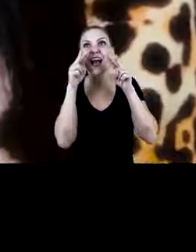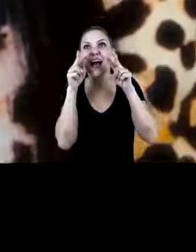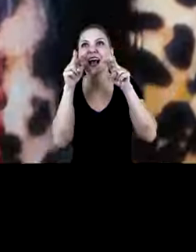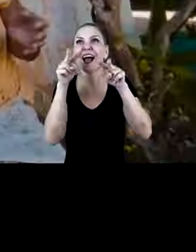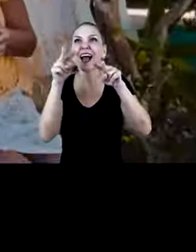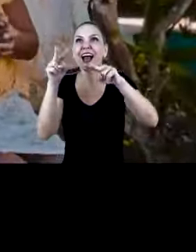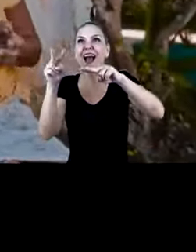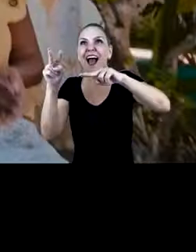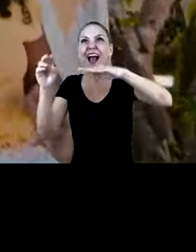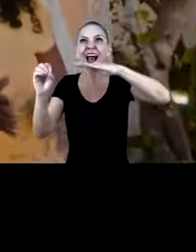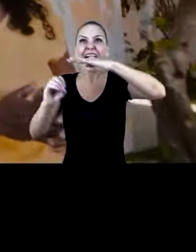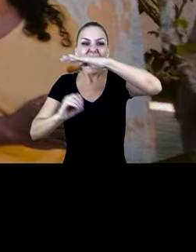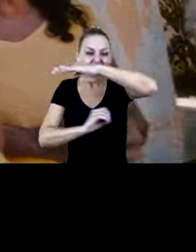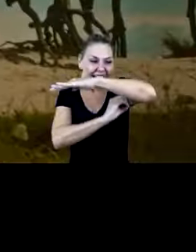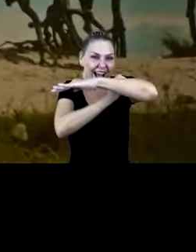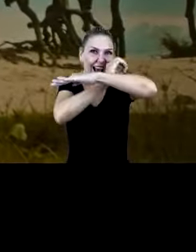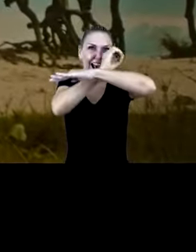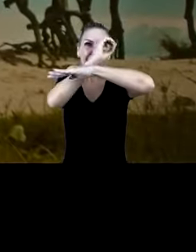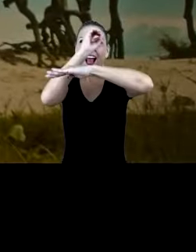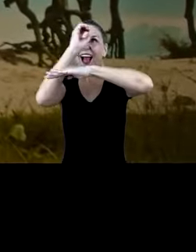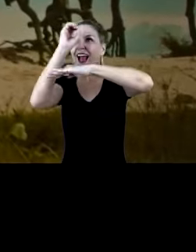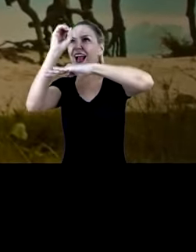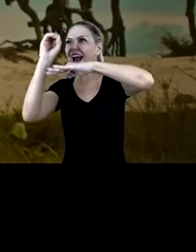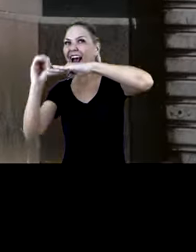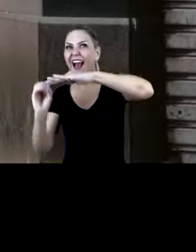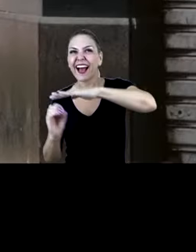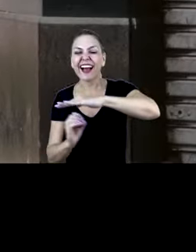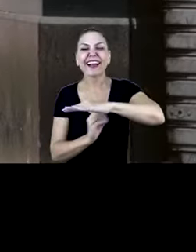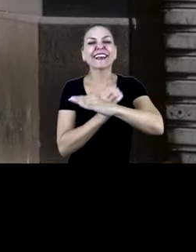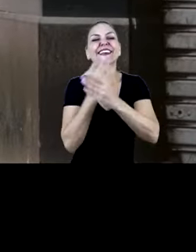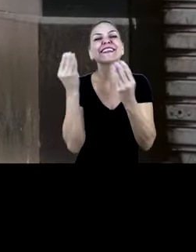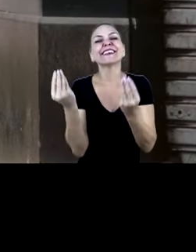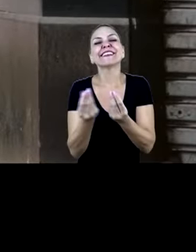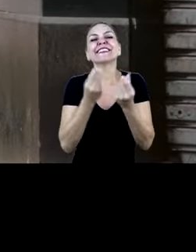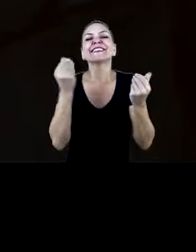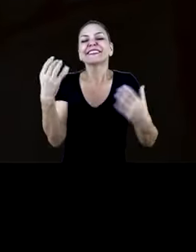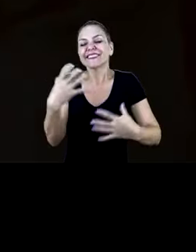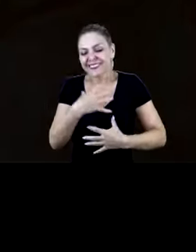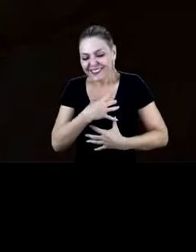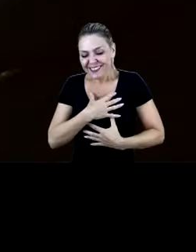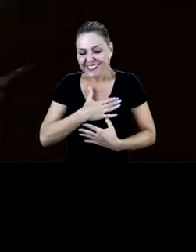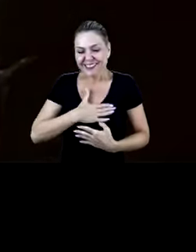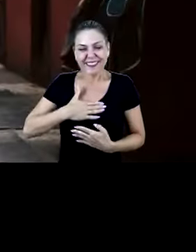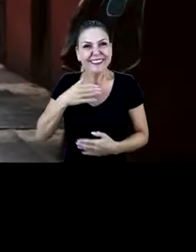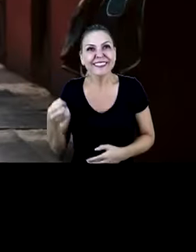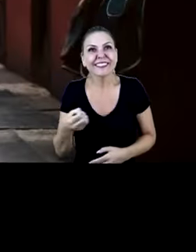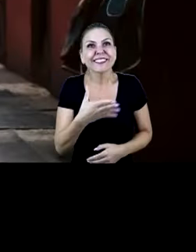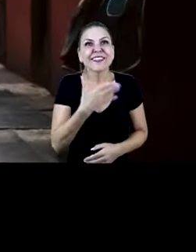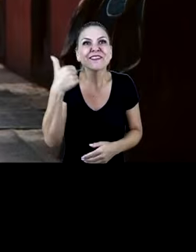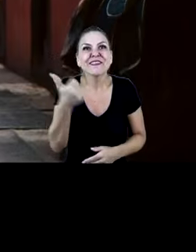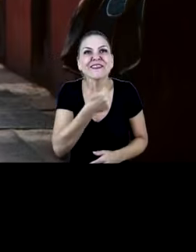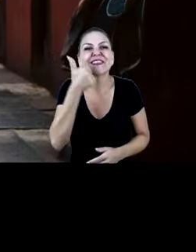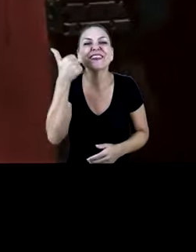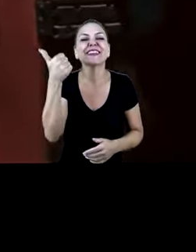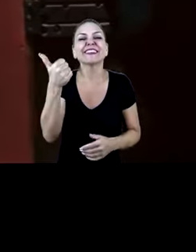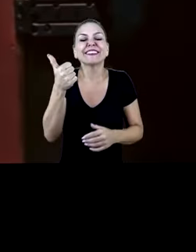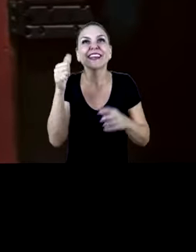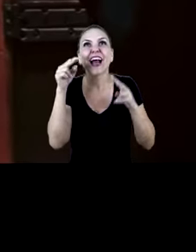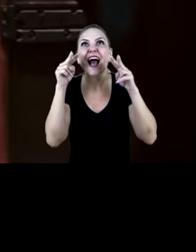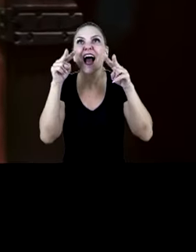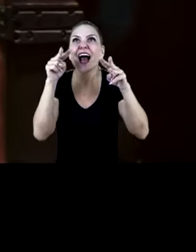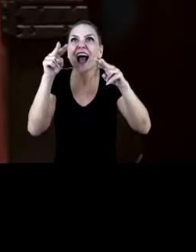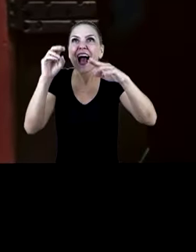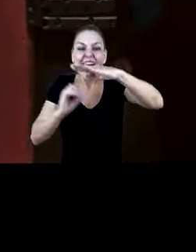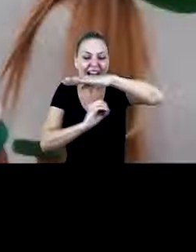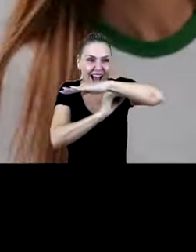ver um novo dia D PR ser um clima novo quero ver o